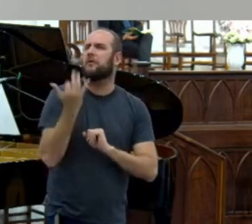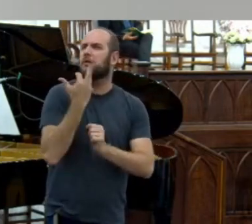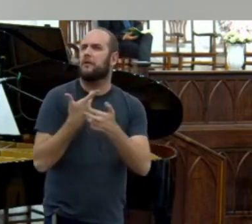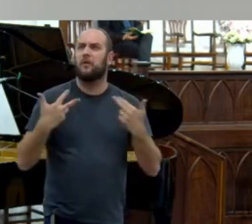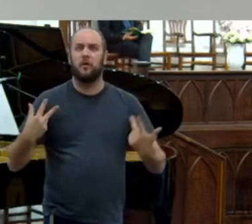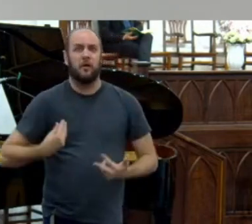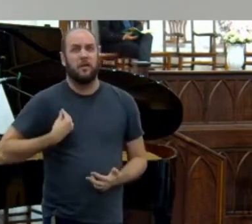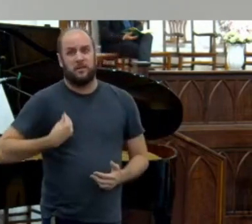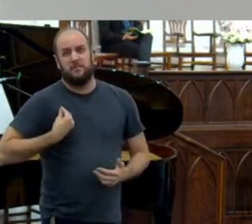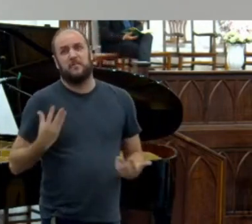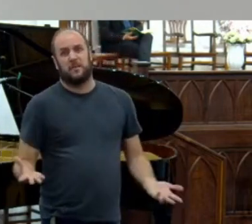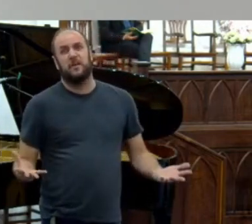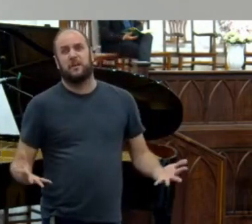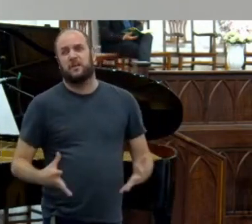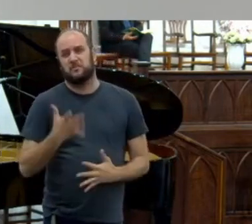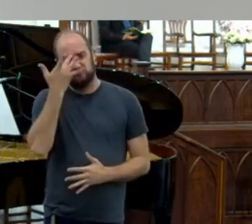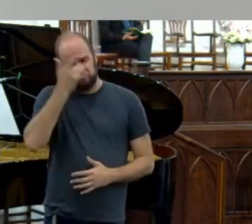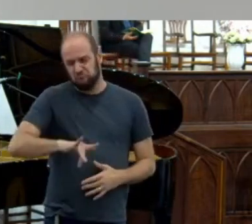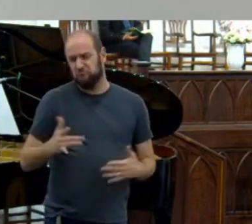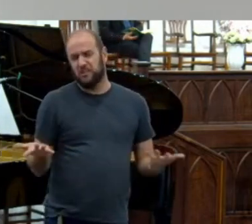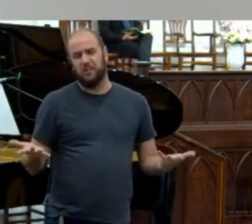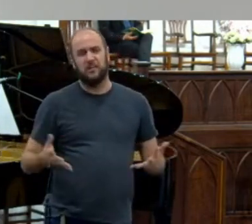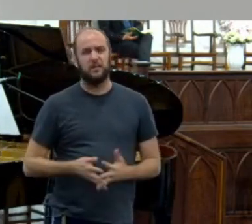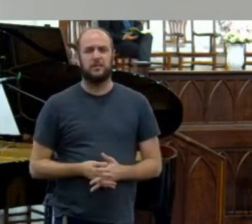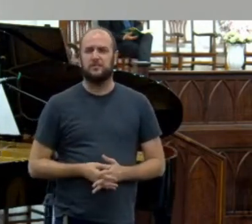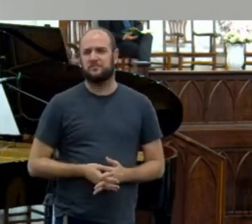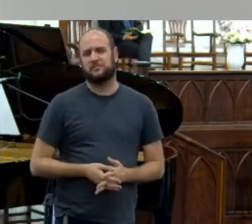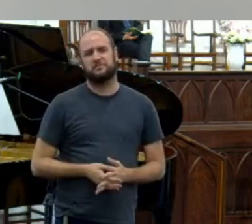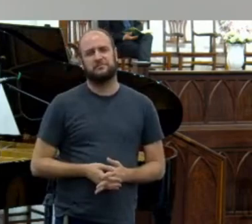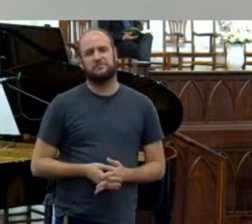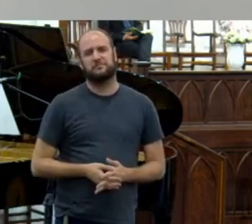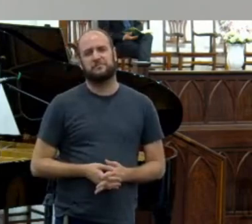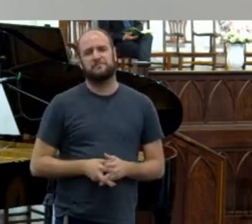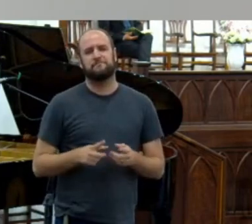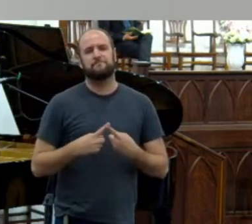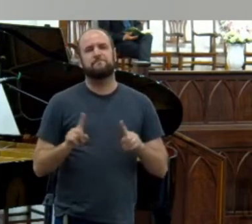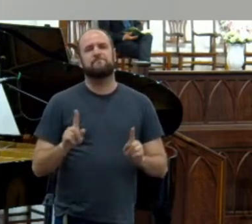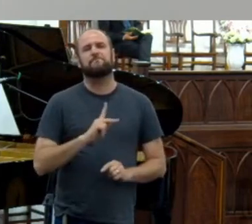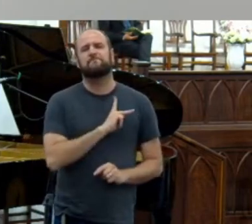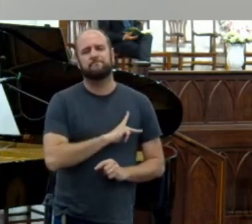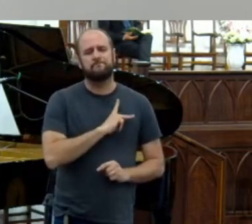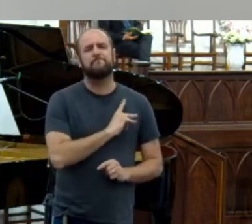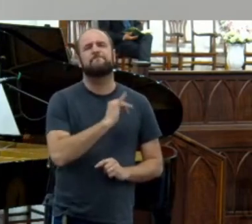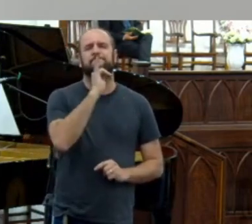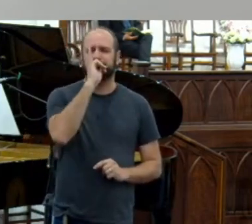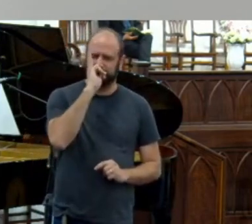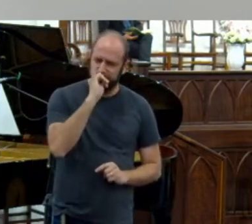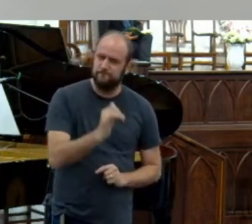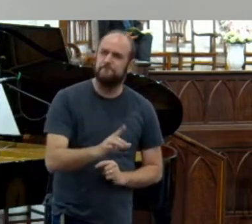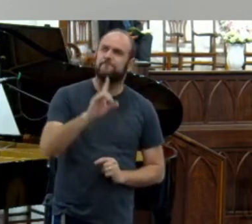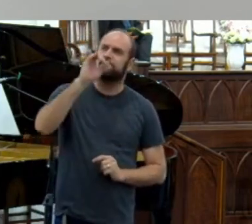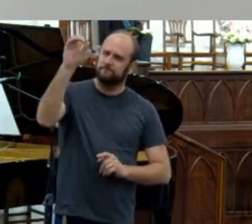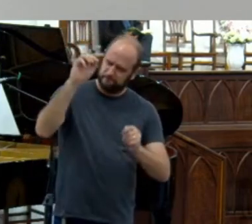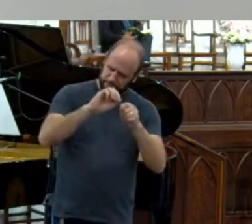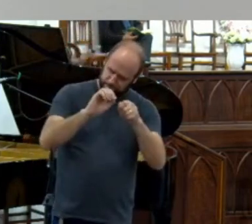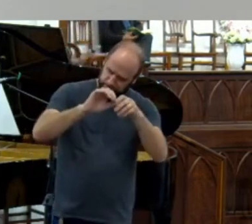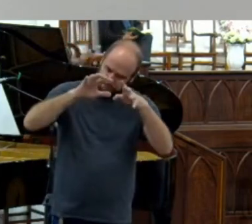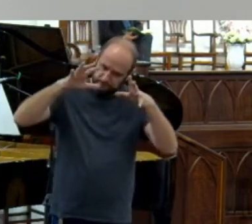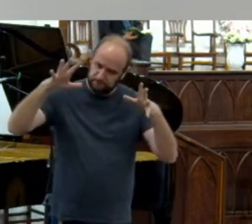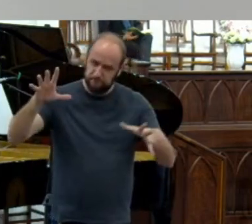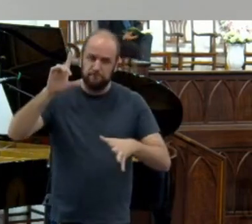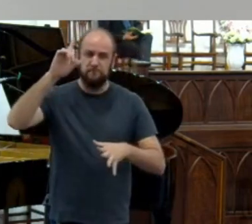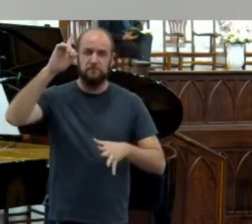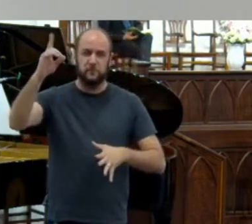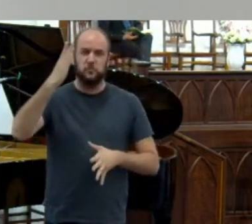quais as coisas acontecem deste mundo. Mas Paulo afirmou que ele é criador, que ele é oleiro, que